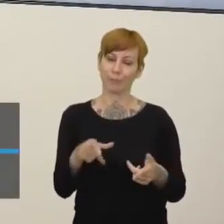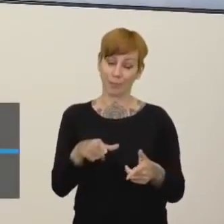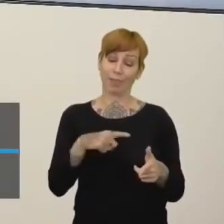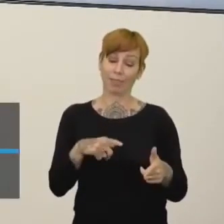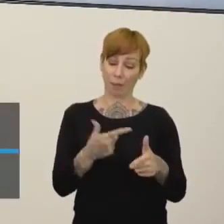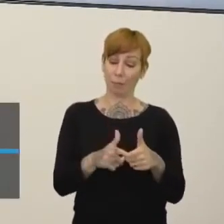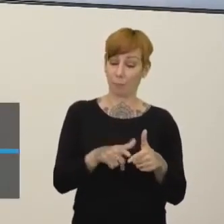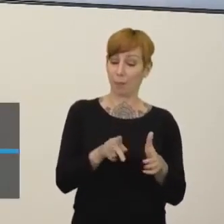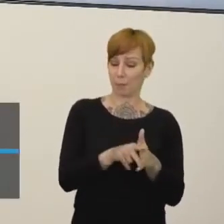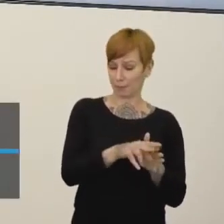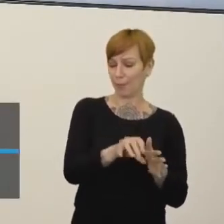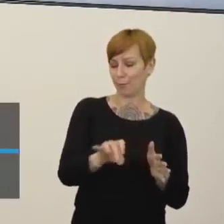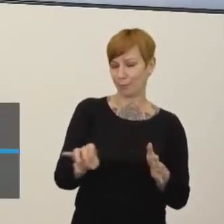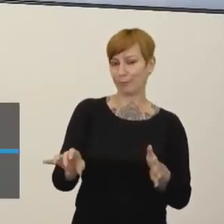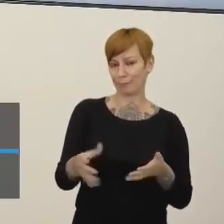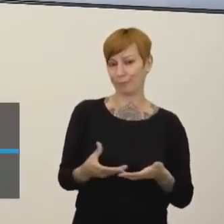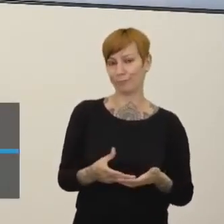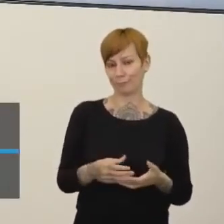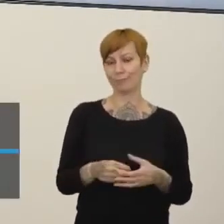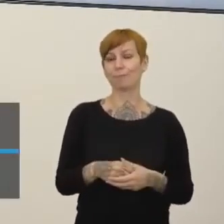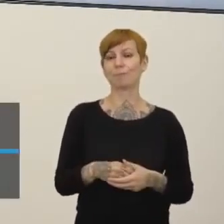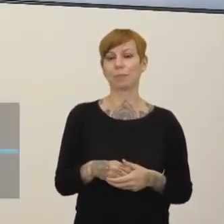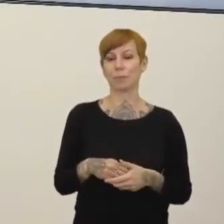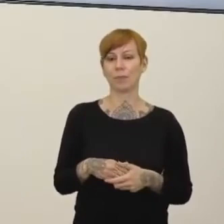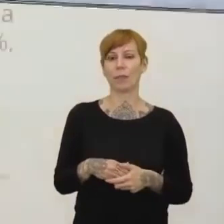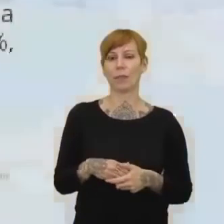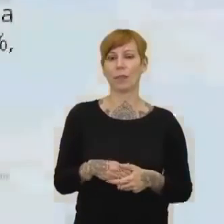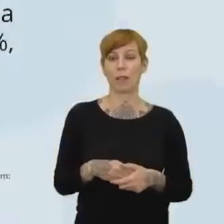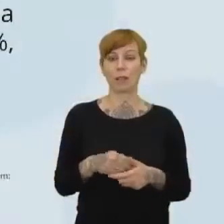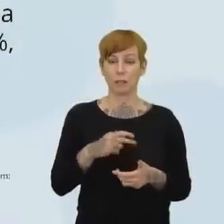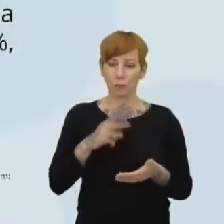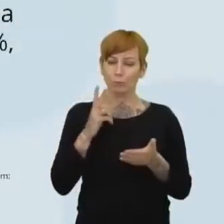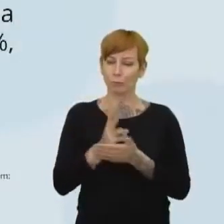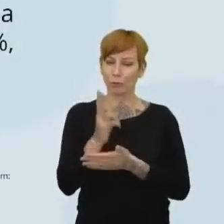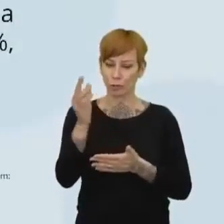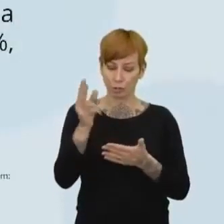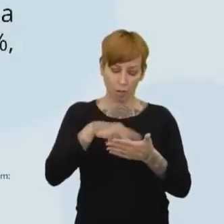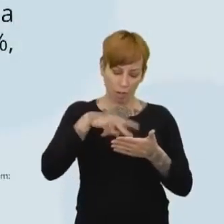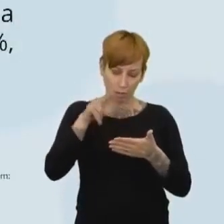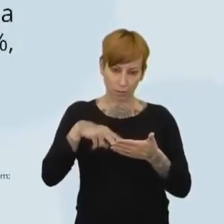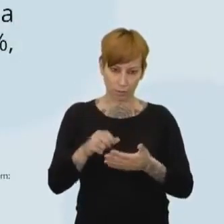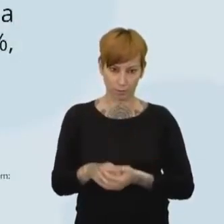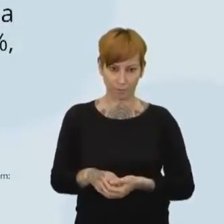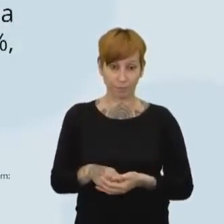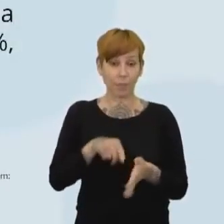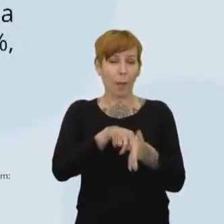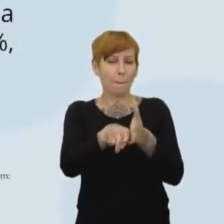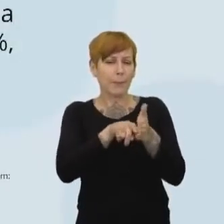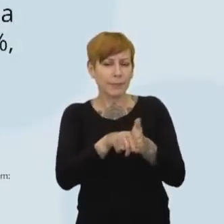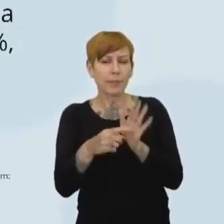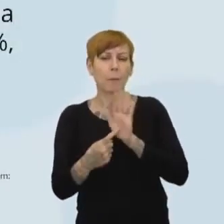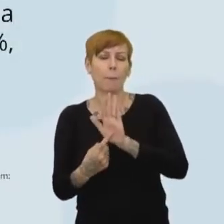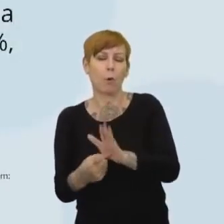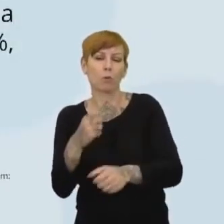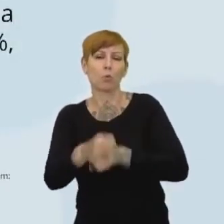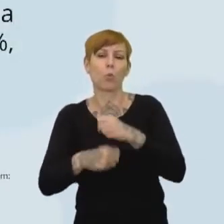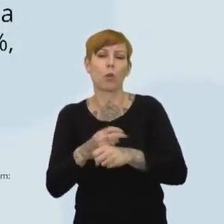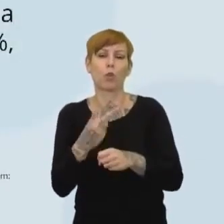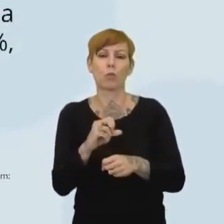do geralzão, eu tenho grupos específicos. Vamos continuar a leitura. A pesquisa mostra que